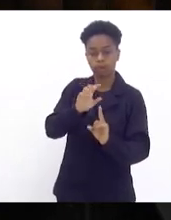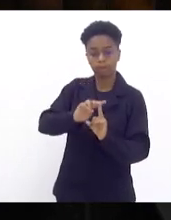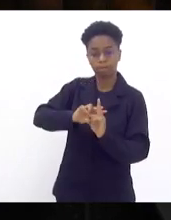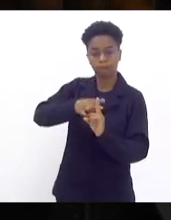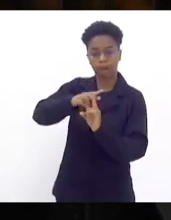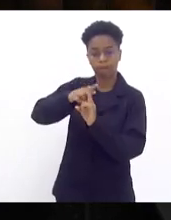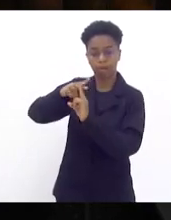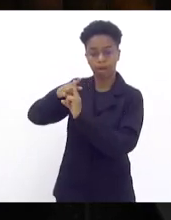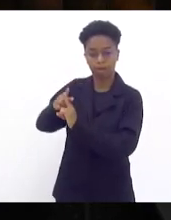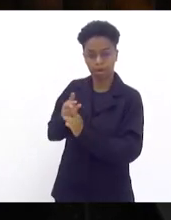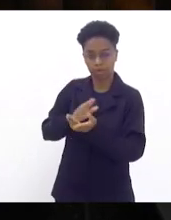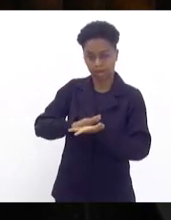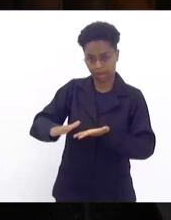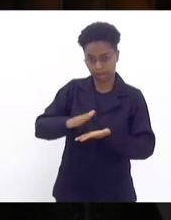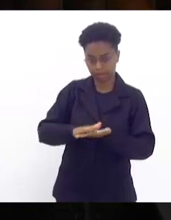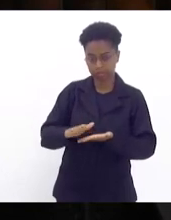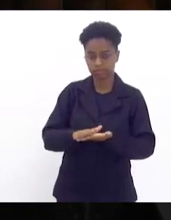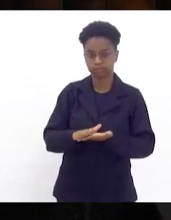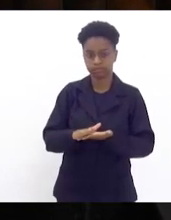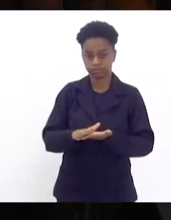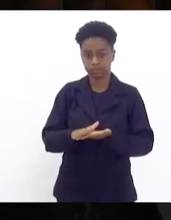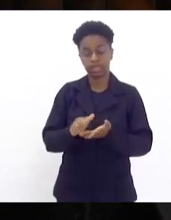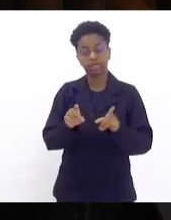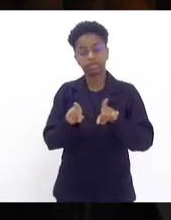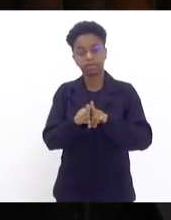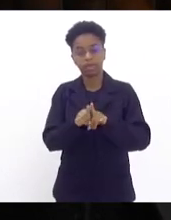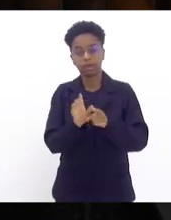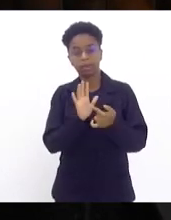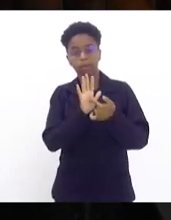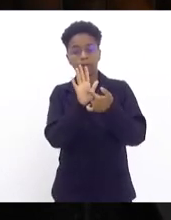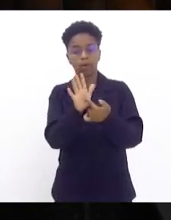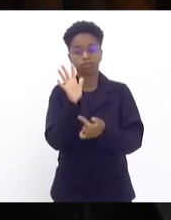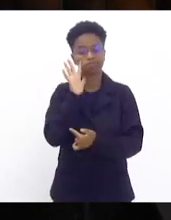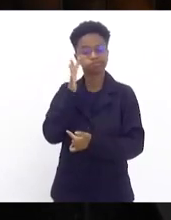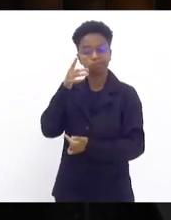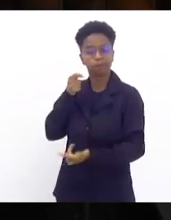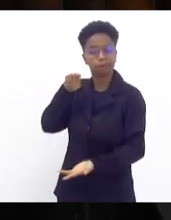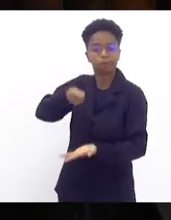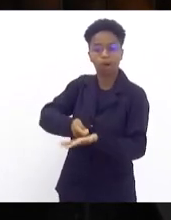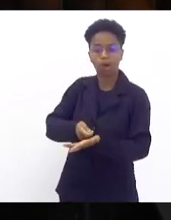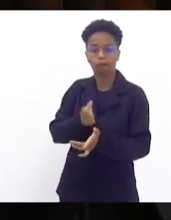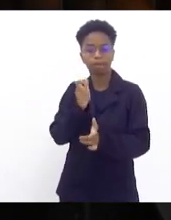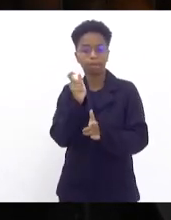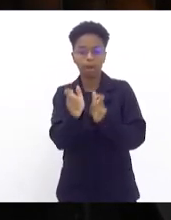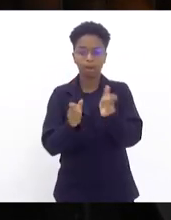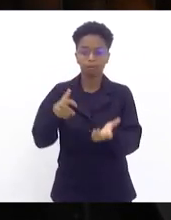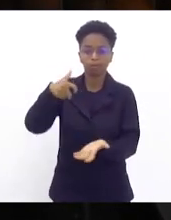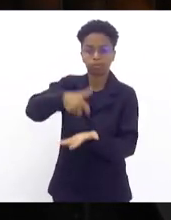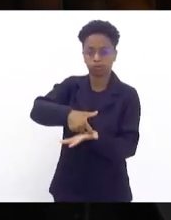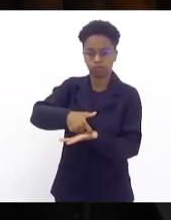e azar decisões punitivas senhor presidente